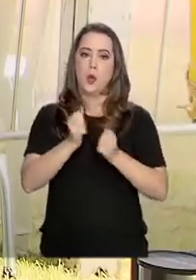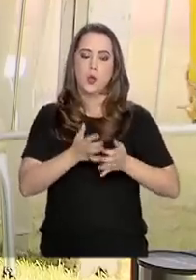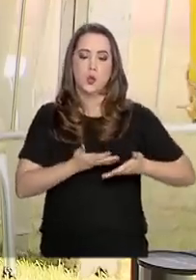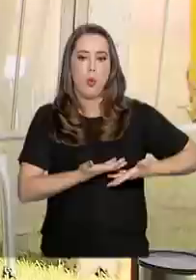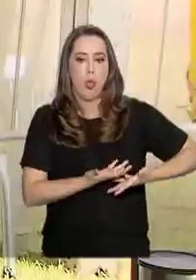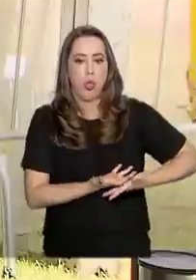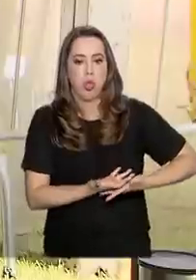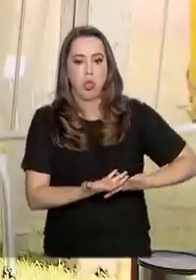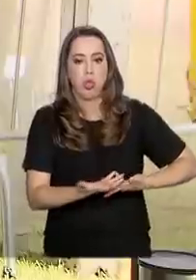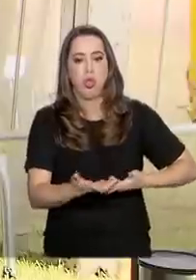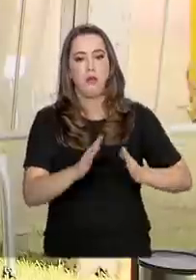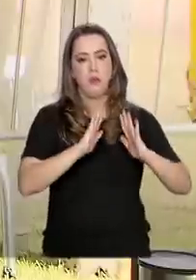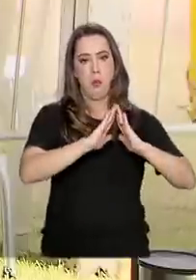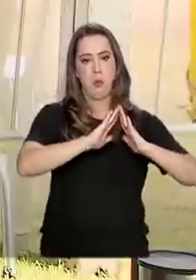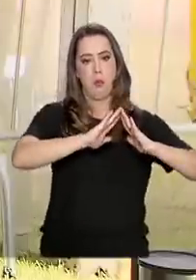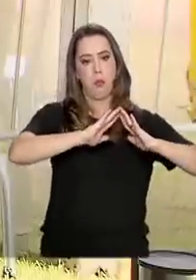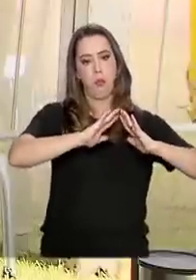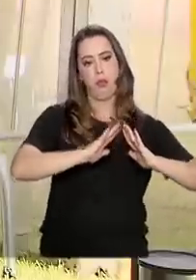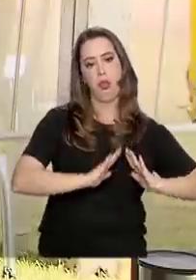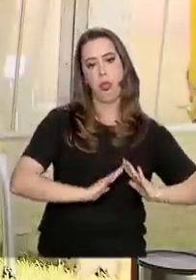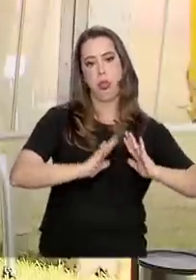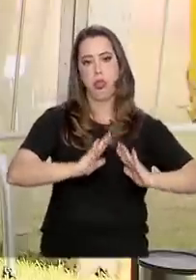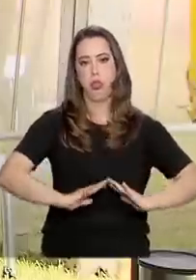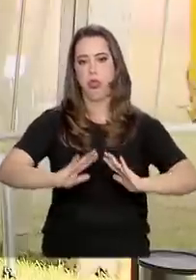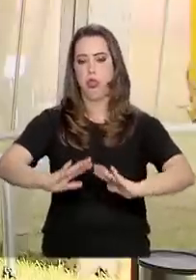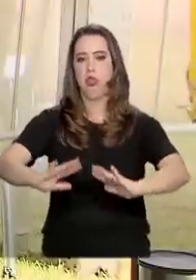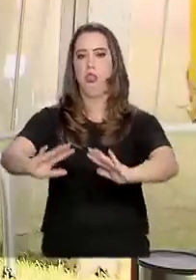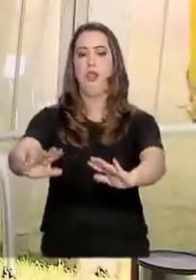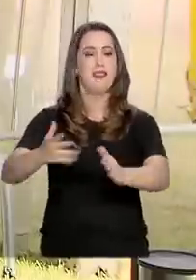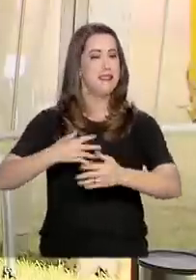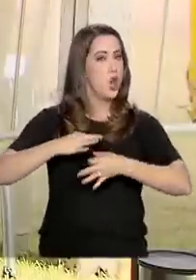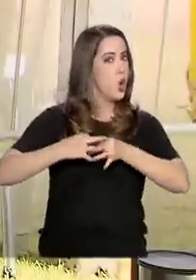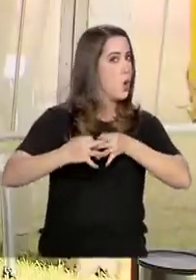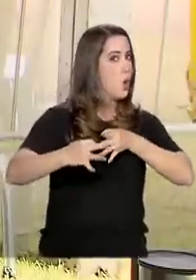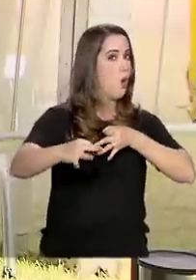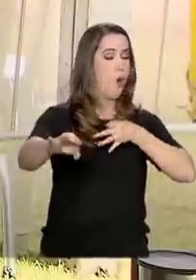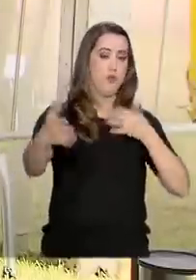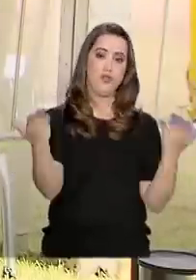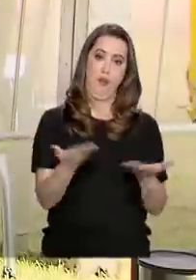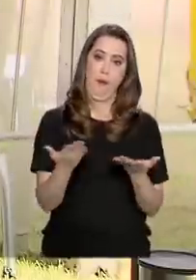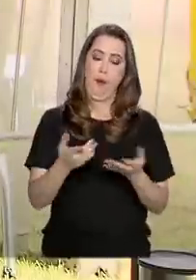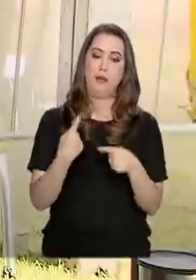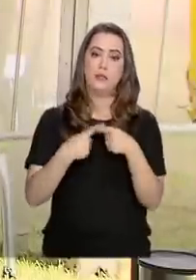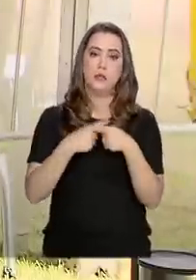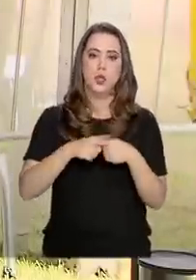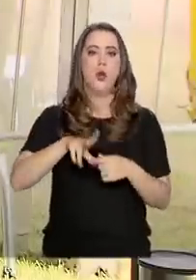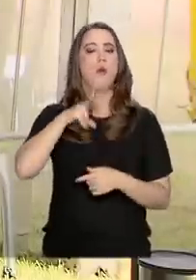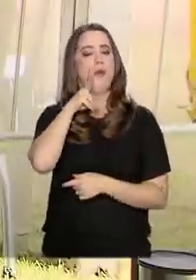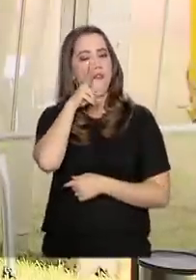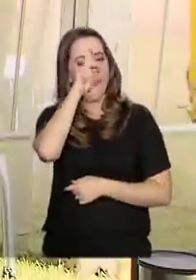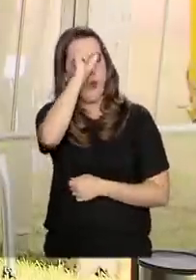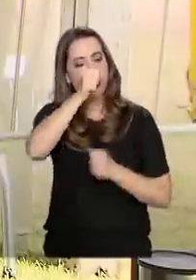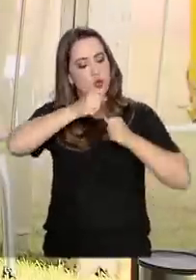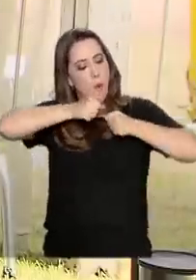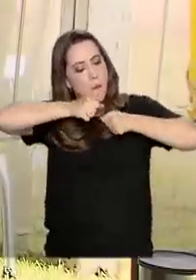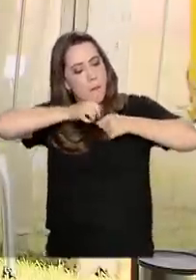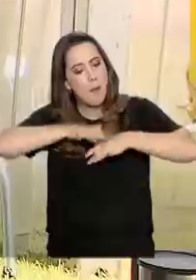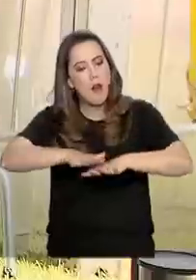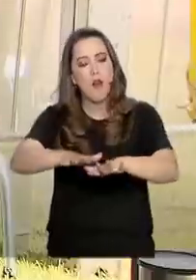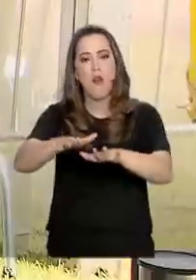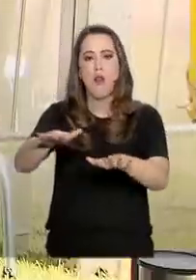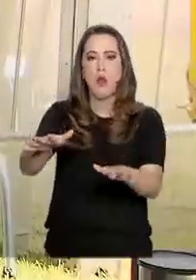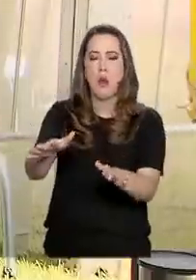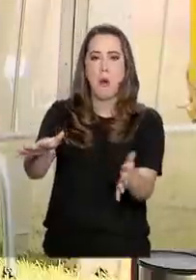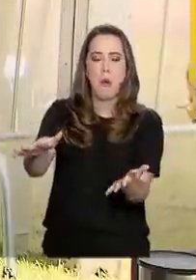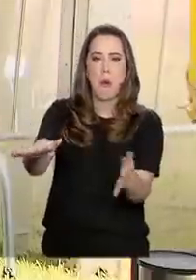por quilômetros de distância do ponto em que eles estavam, obviamente, posicionados. Isso por conta da força da lama na hora que a